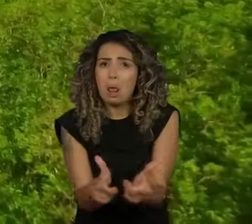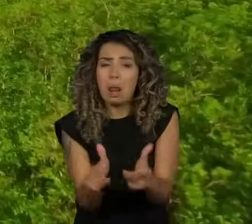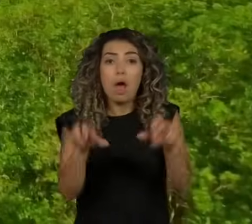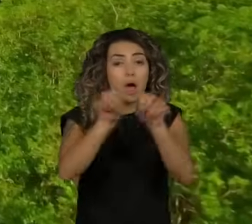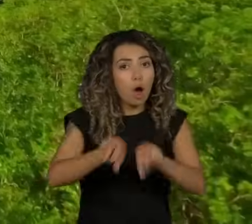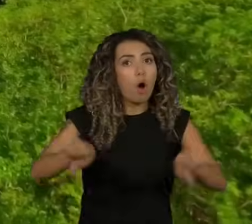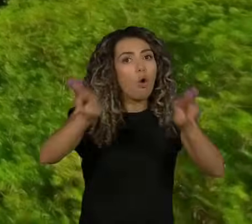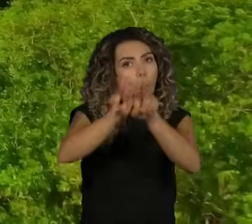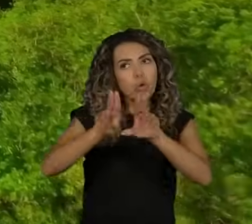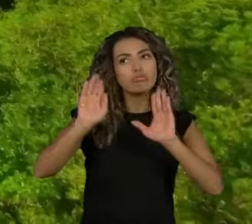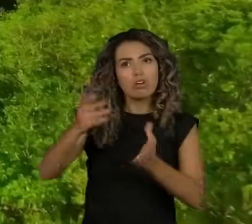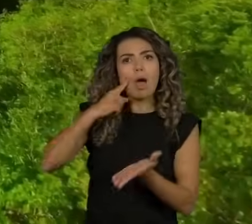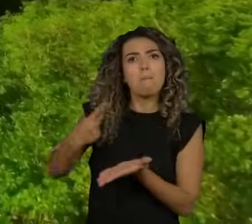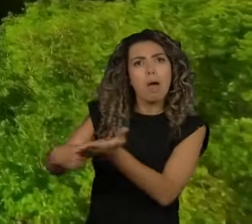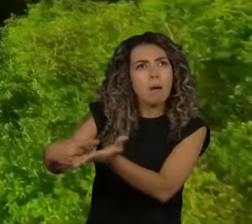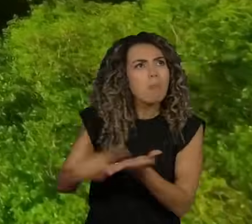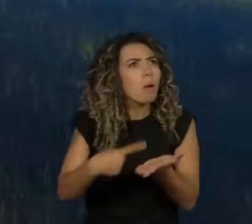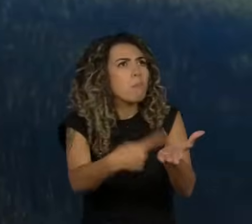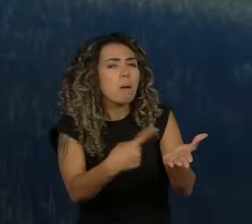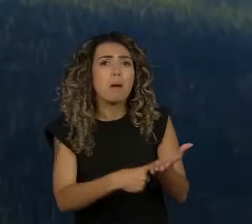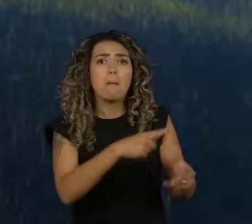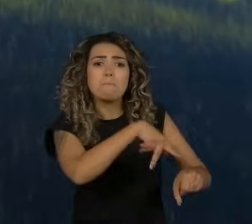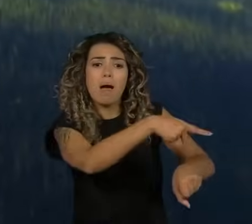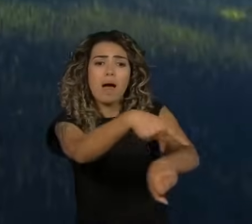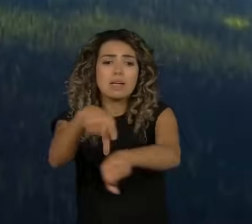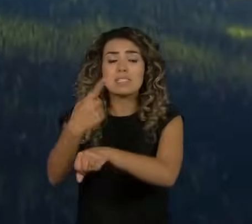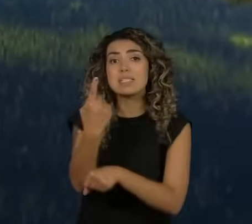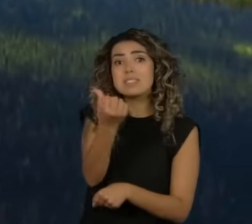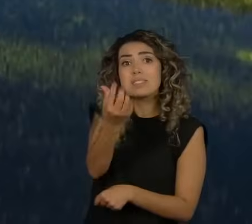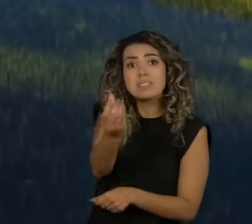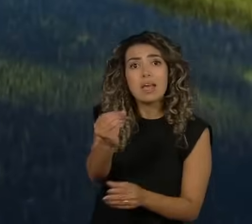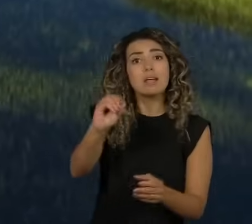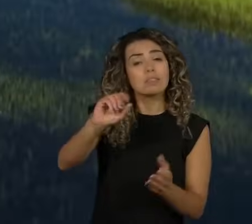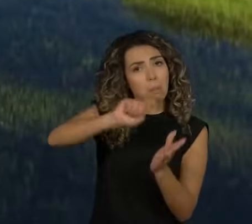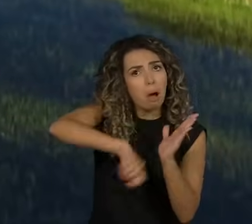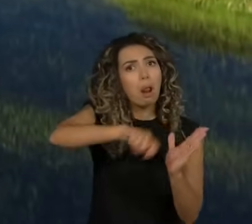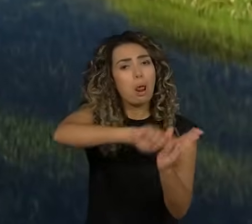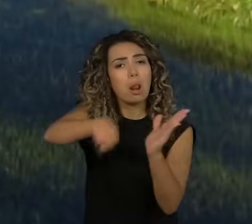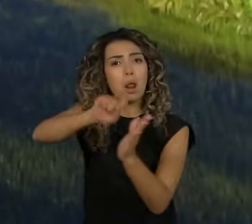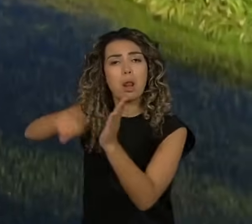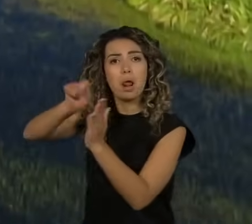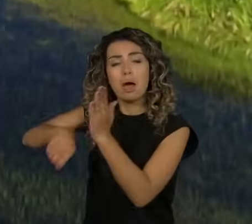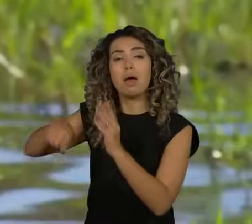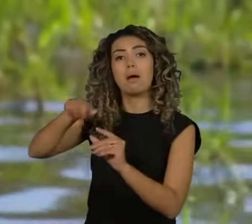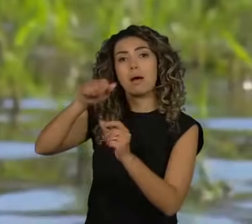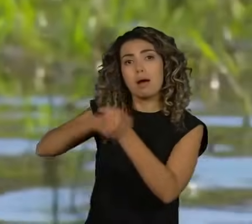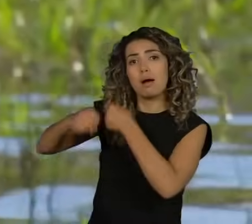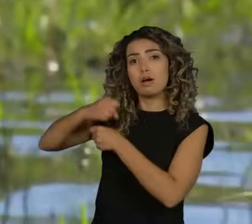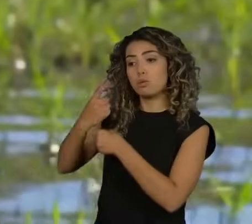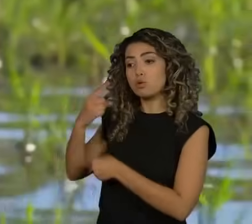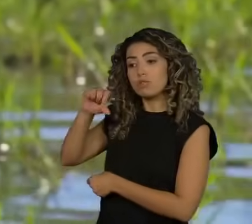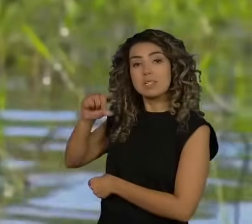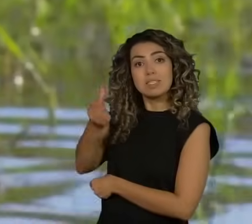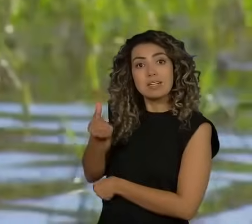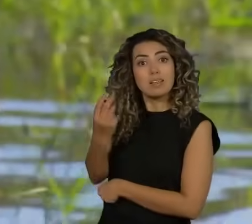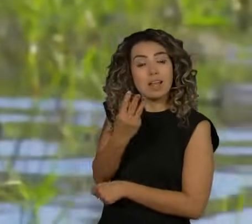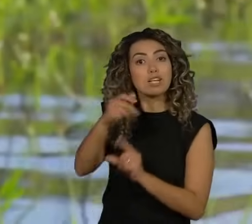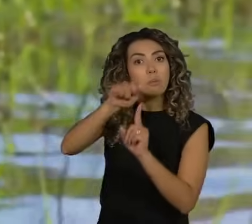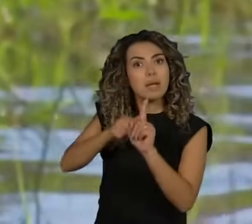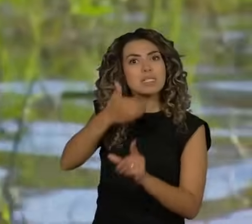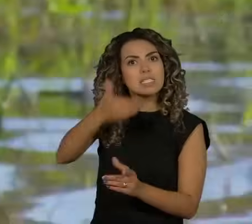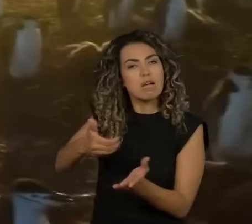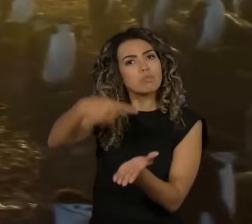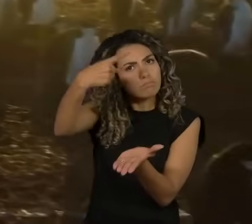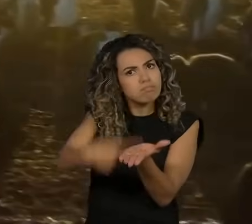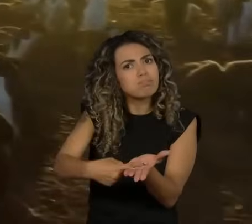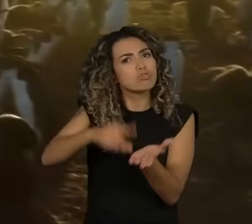por 160 países e em vigor desde dezembro de 1993, norteia regras para